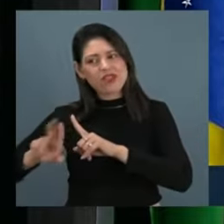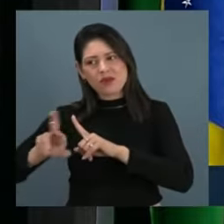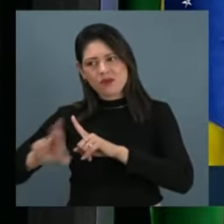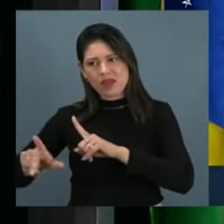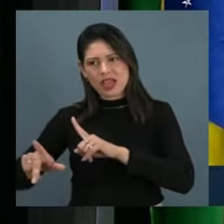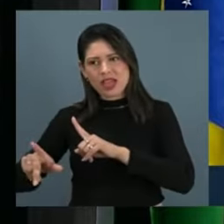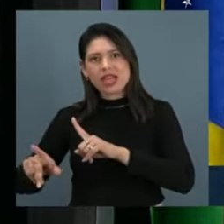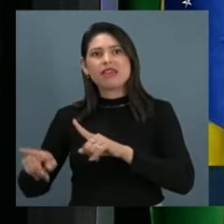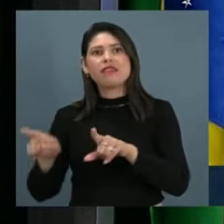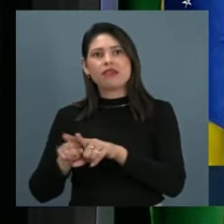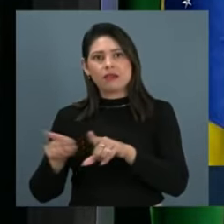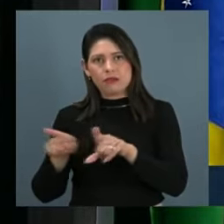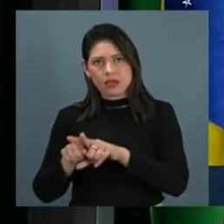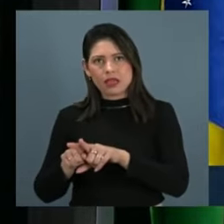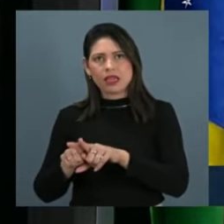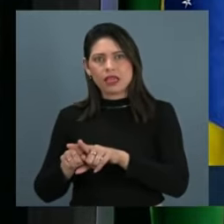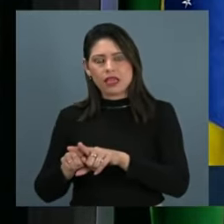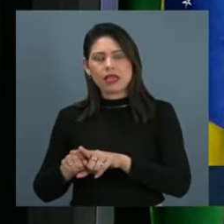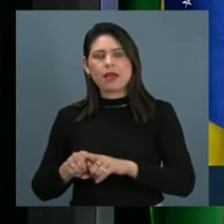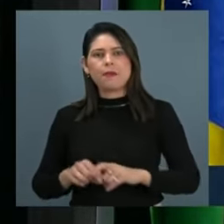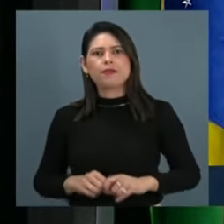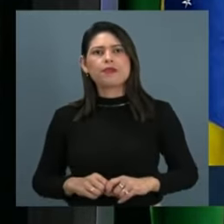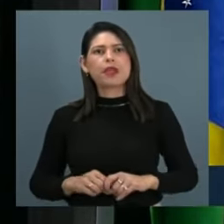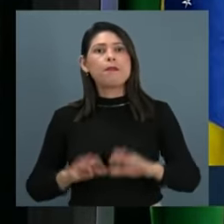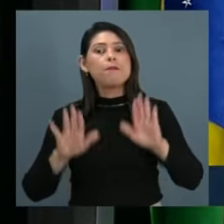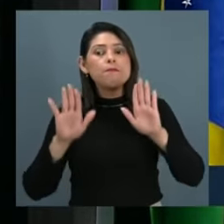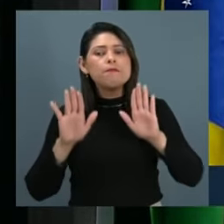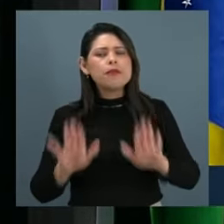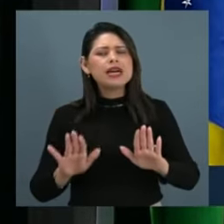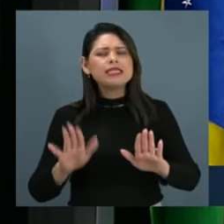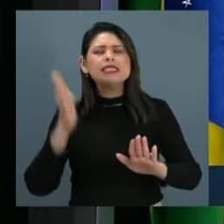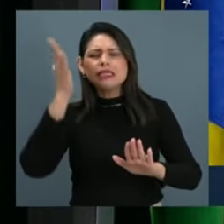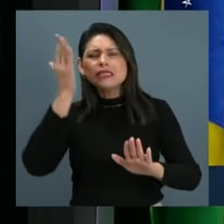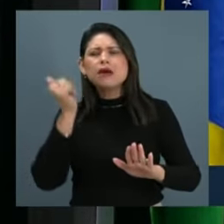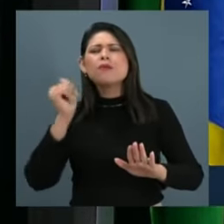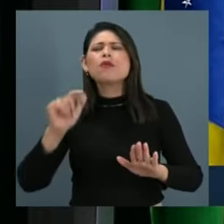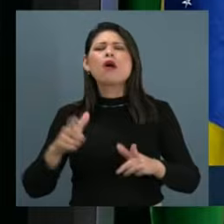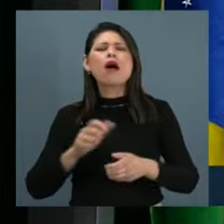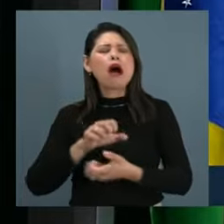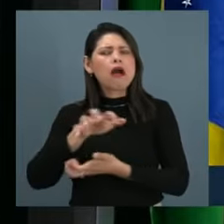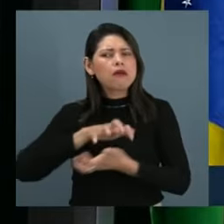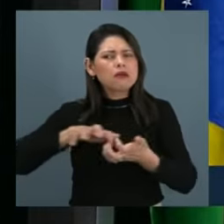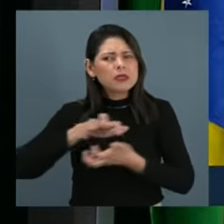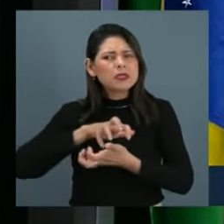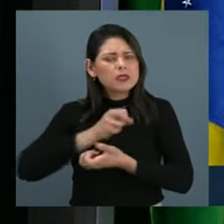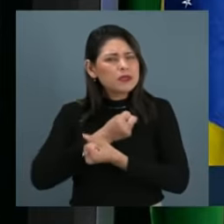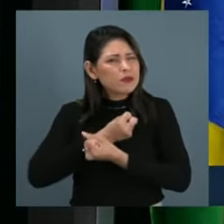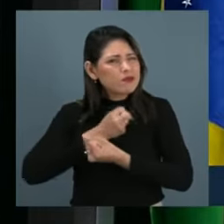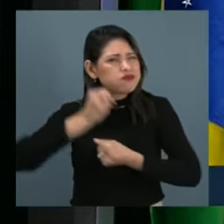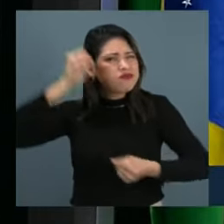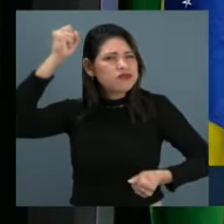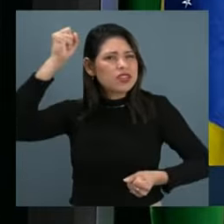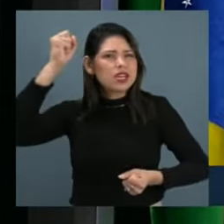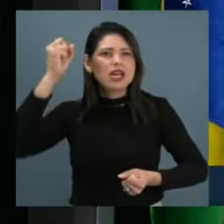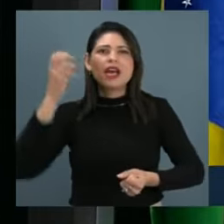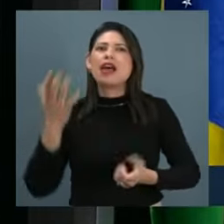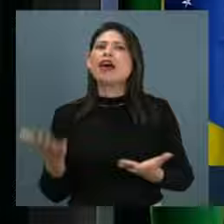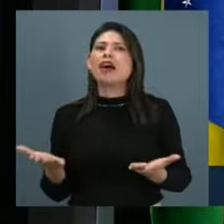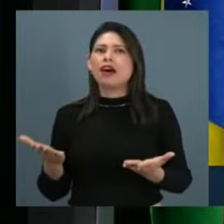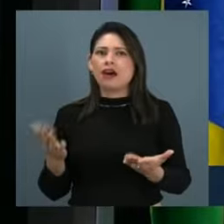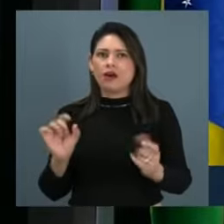muita injustiça no nosso país. Mas sabe qual é a grande crise que o Brasil vive? É a